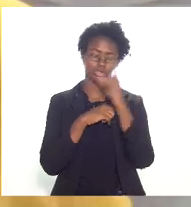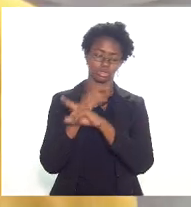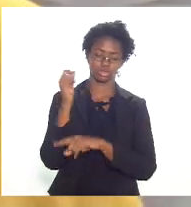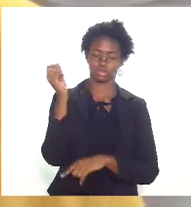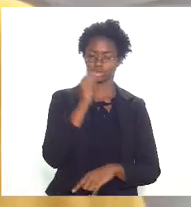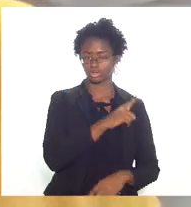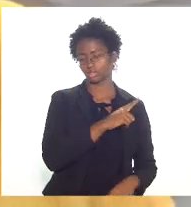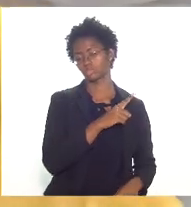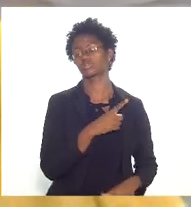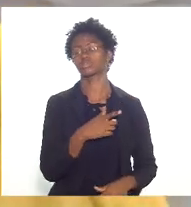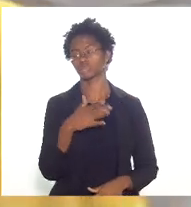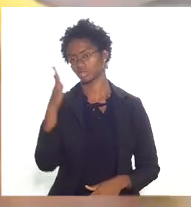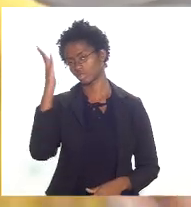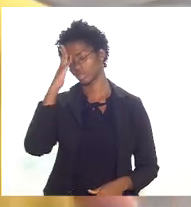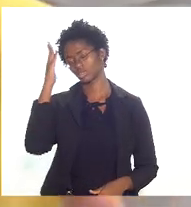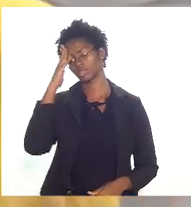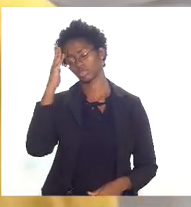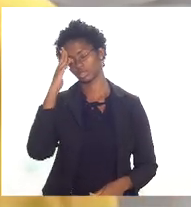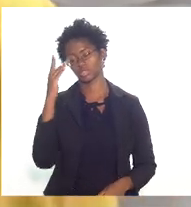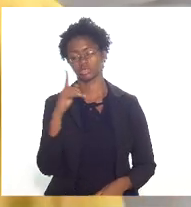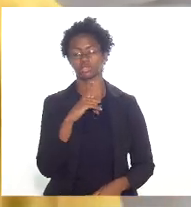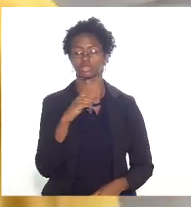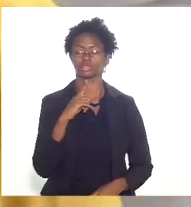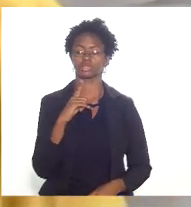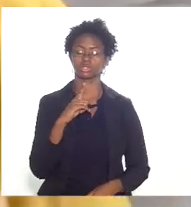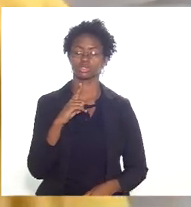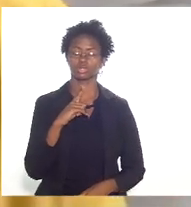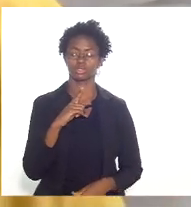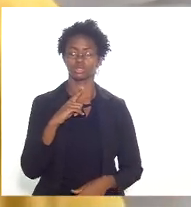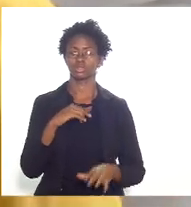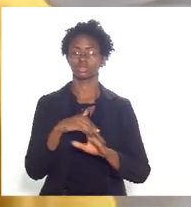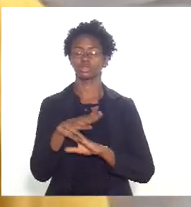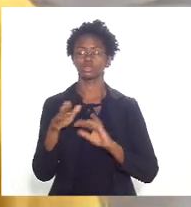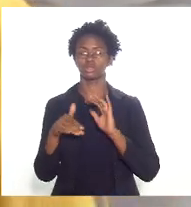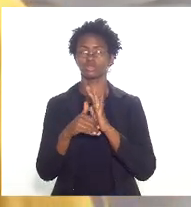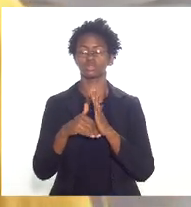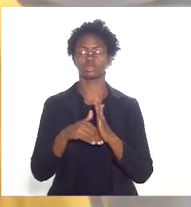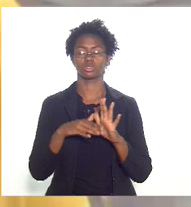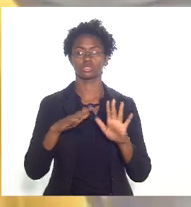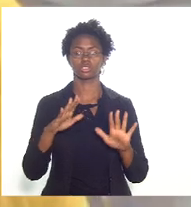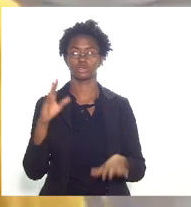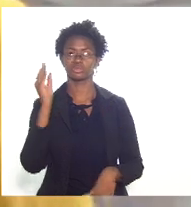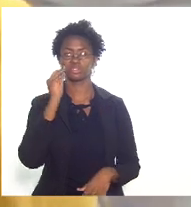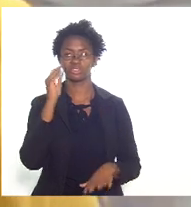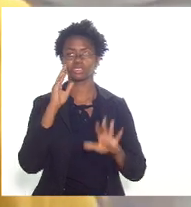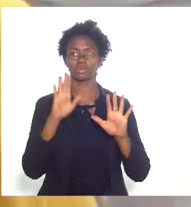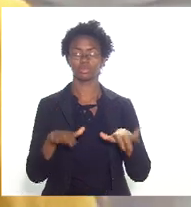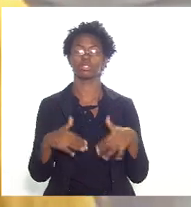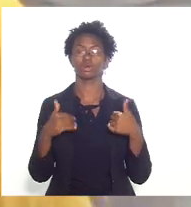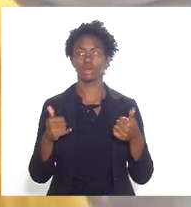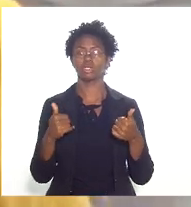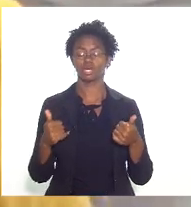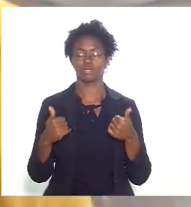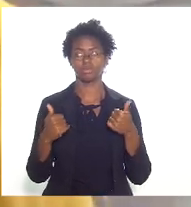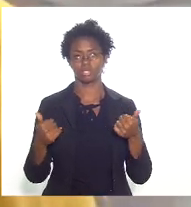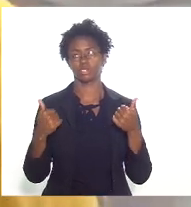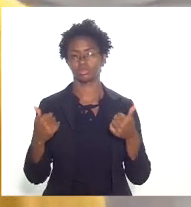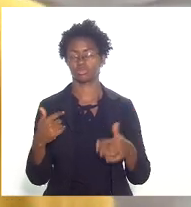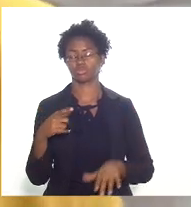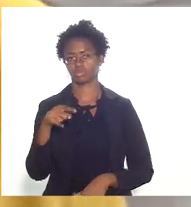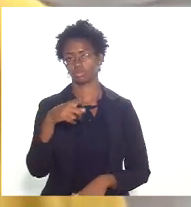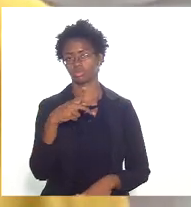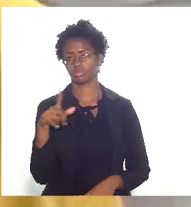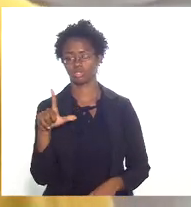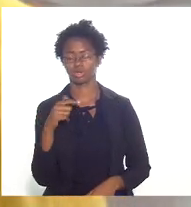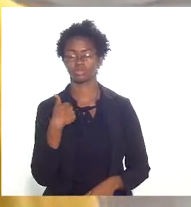de todas as todas as a tentativa de aperfeiçoamento diz projeto eu não posso